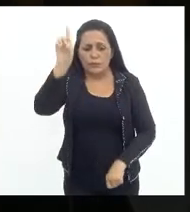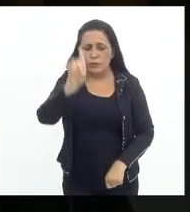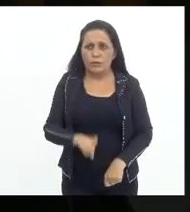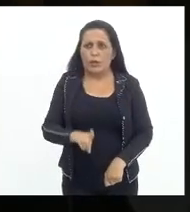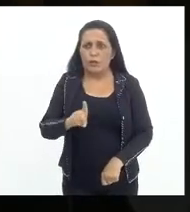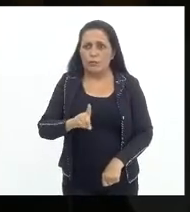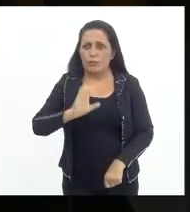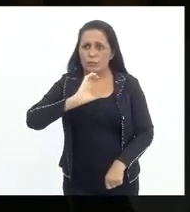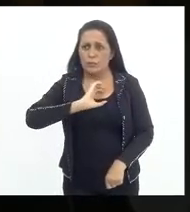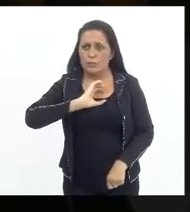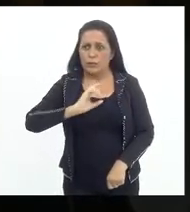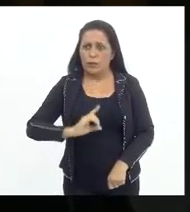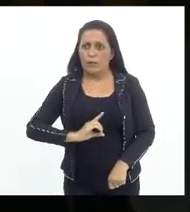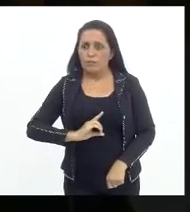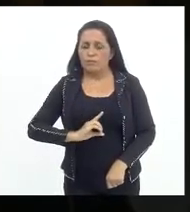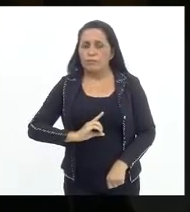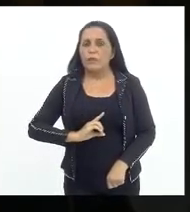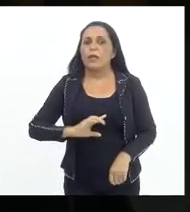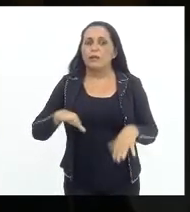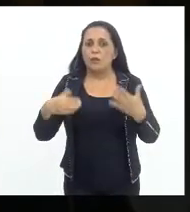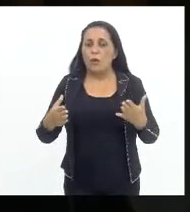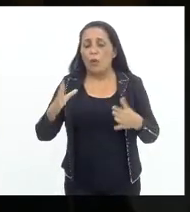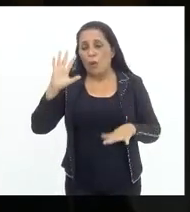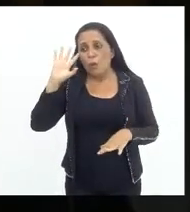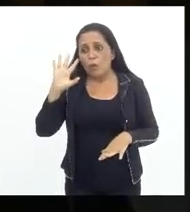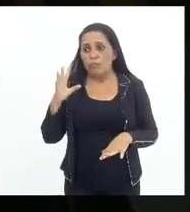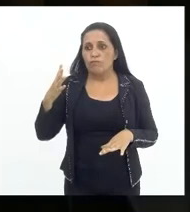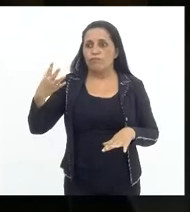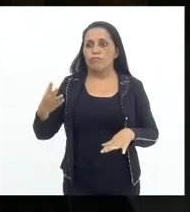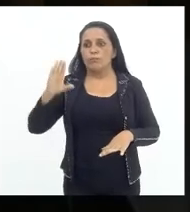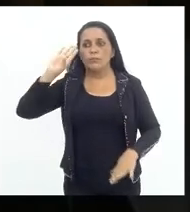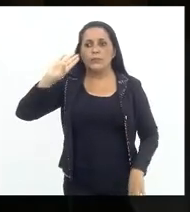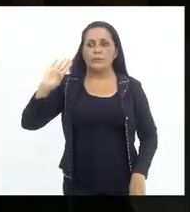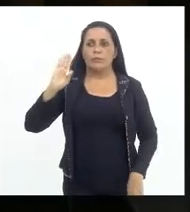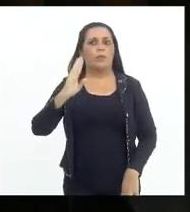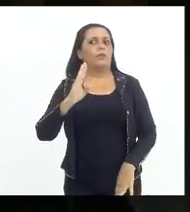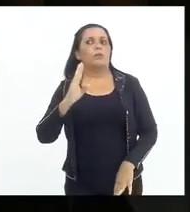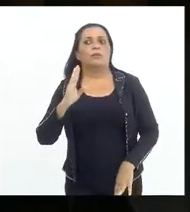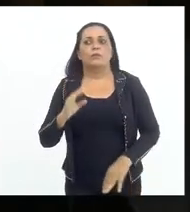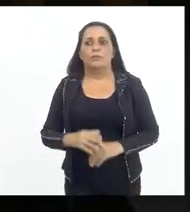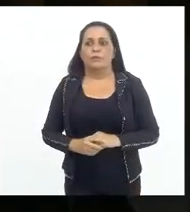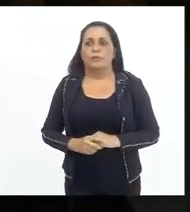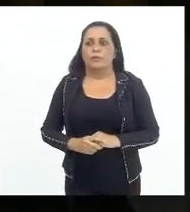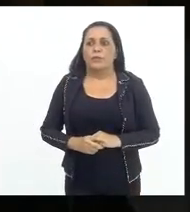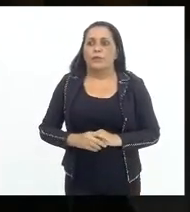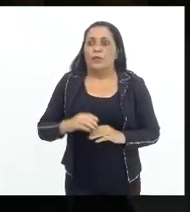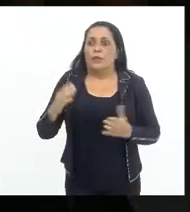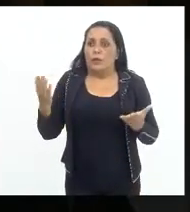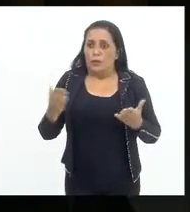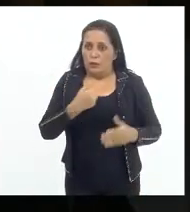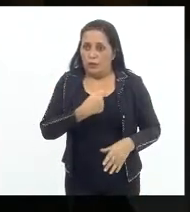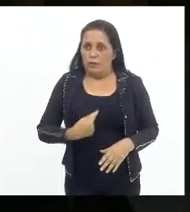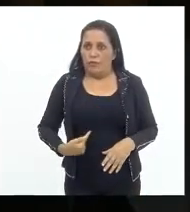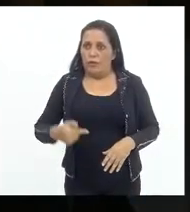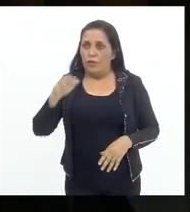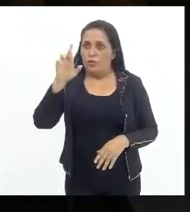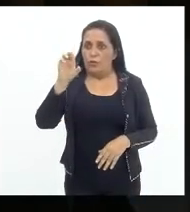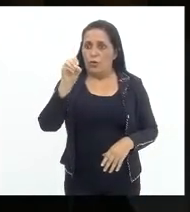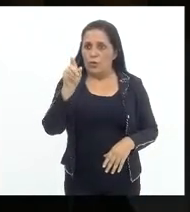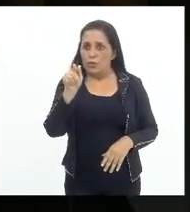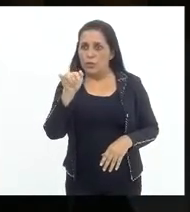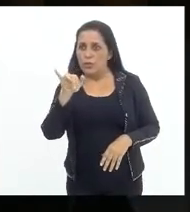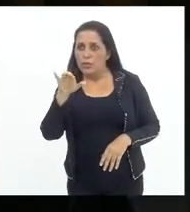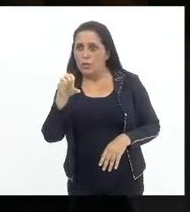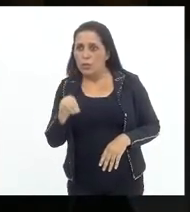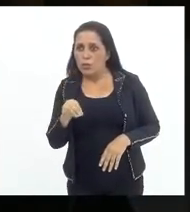e foi isso foi essa compreensão principal clytolaema governo Rodrigo teve e segue tendo na atual administração